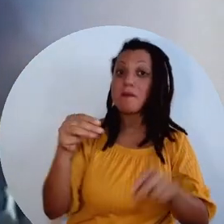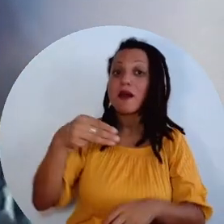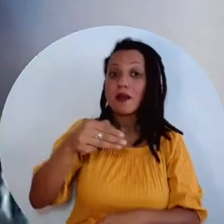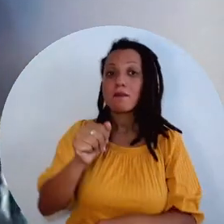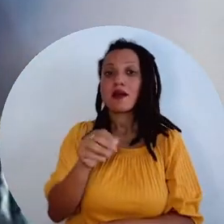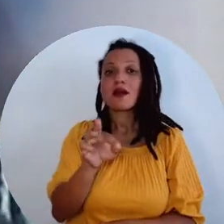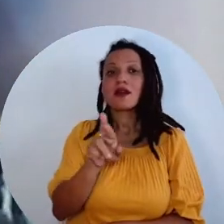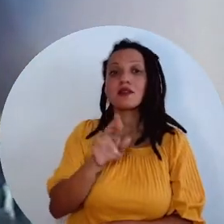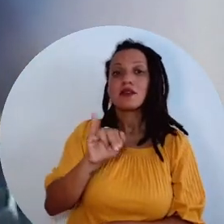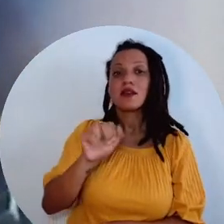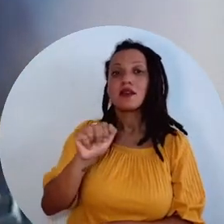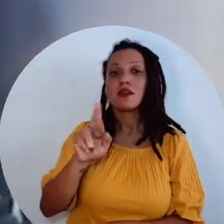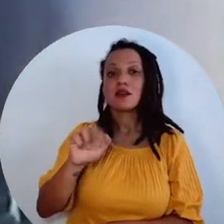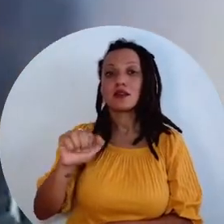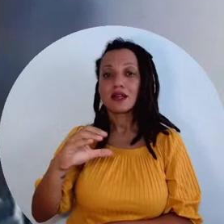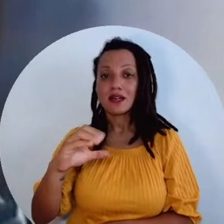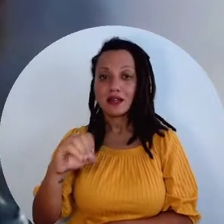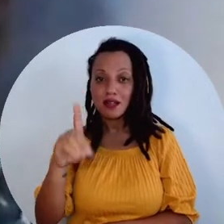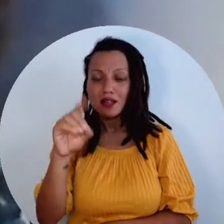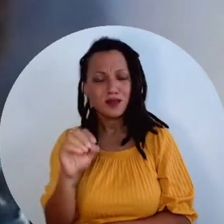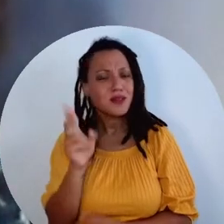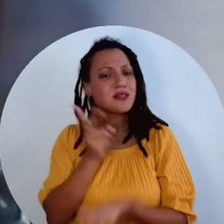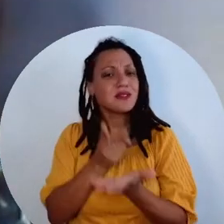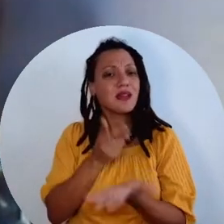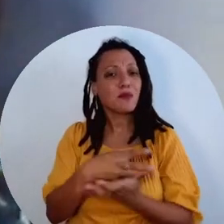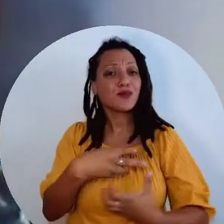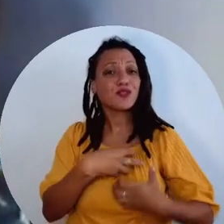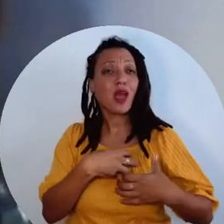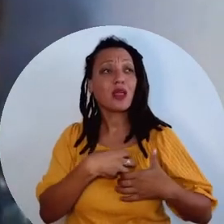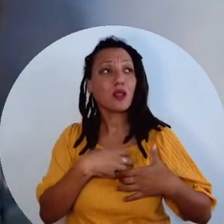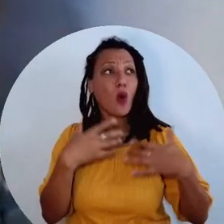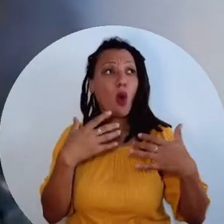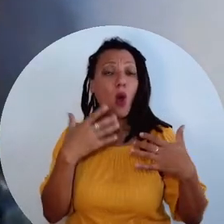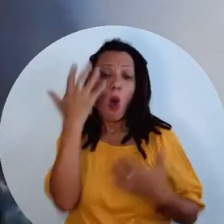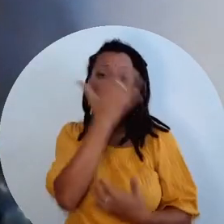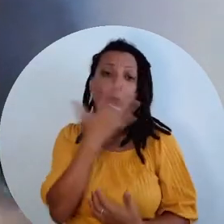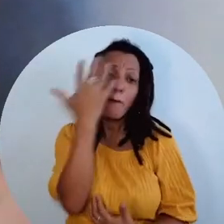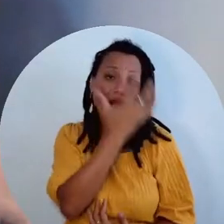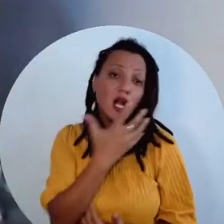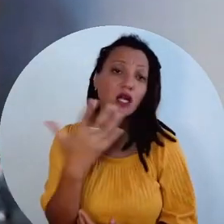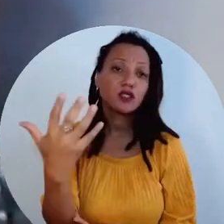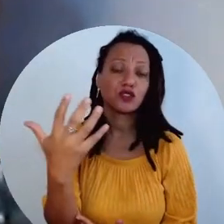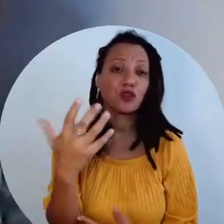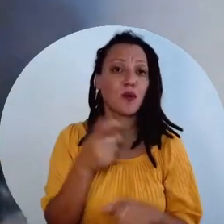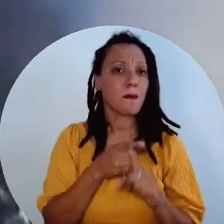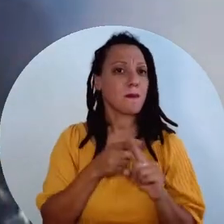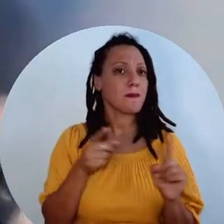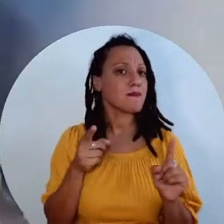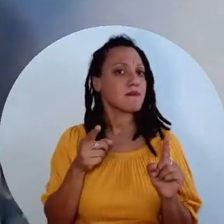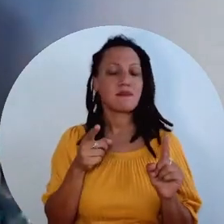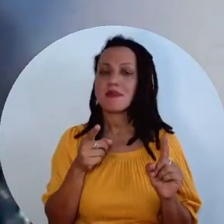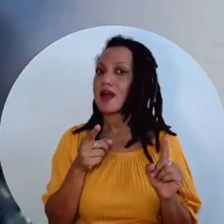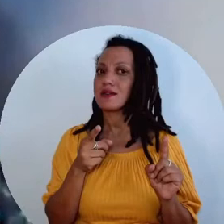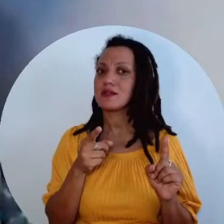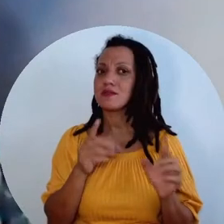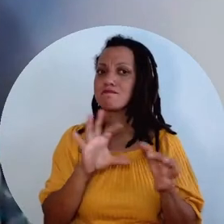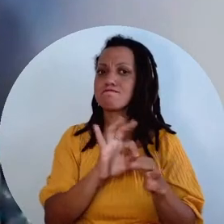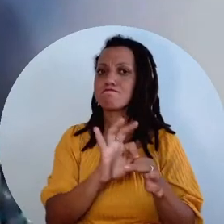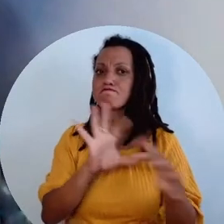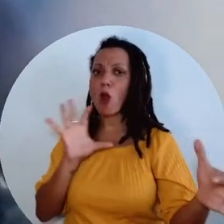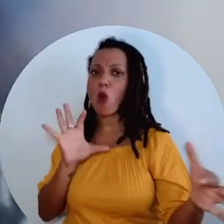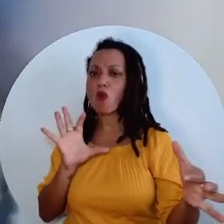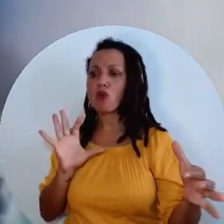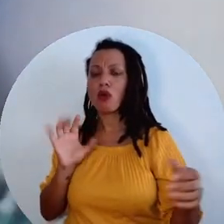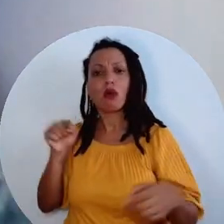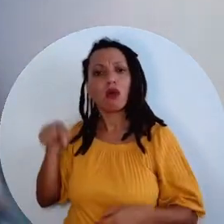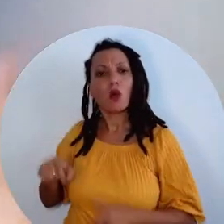que se faz de matriarcado, tem sido uma discussão bastante romantizada e que não faz uma localização